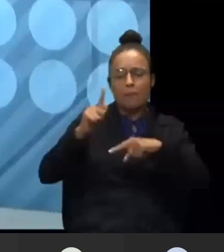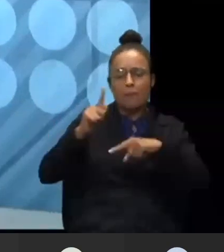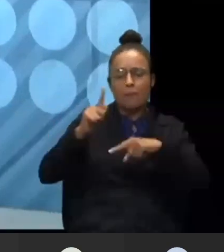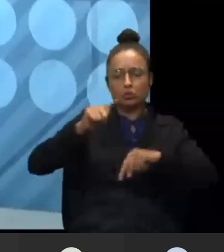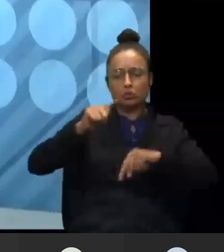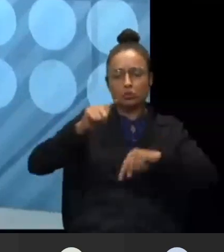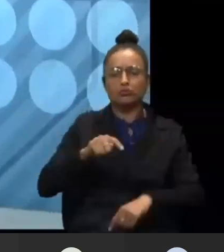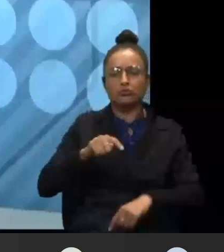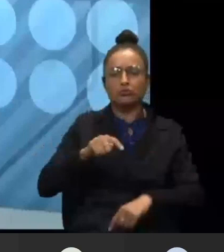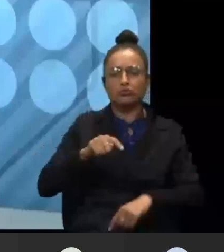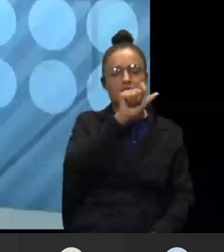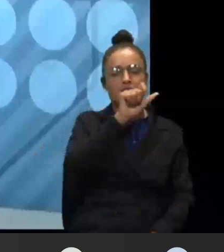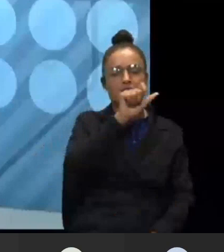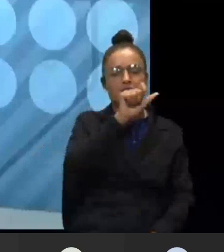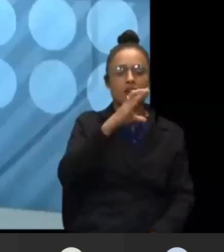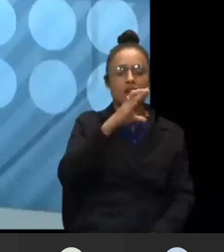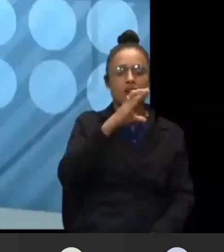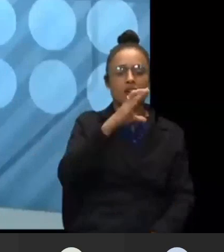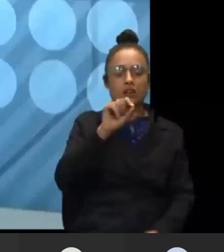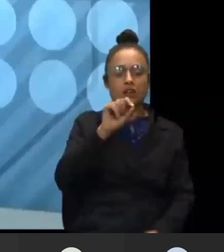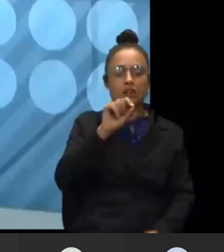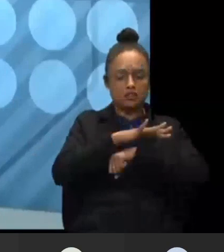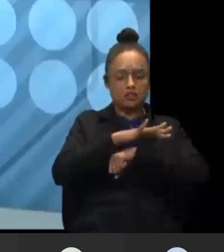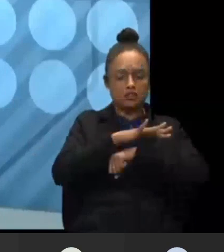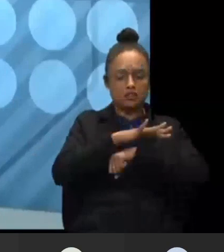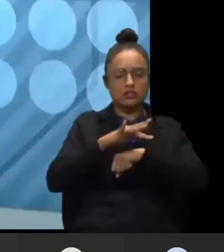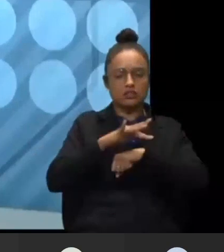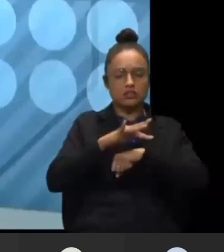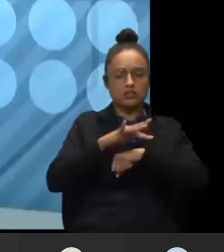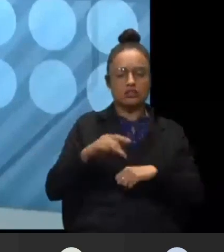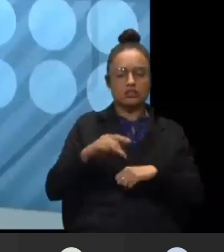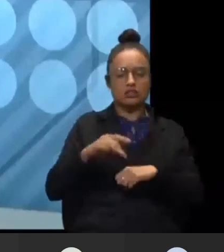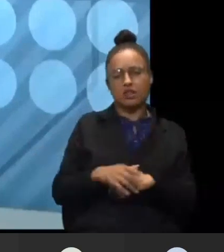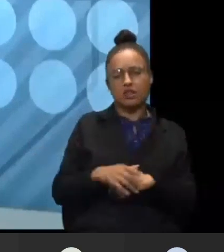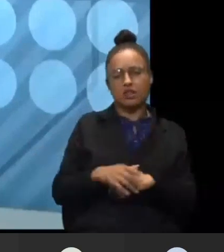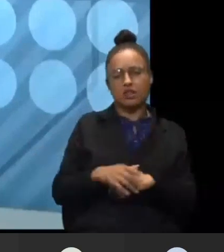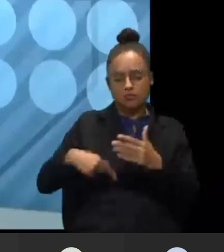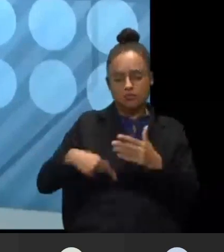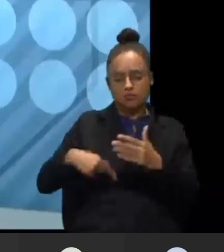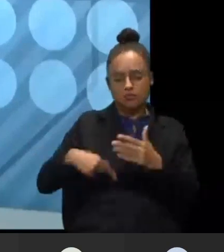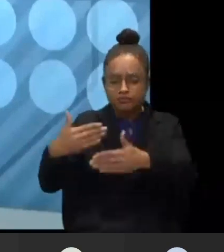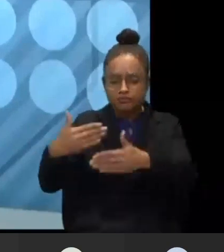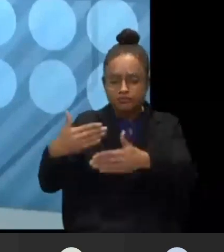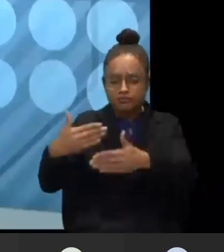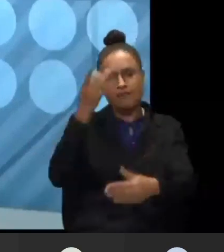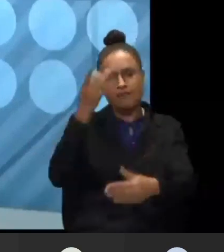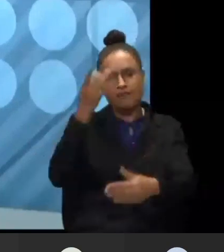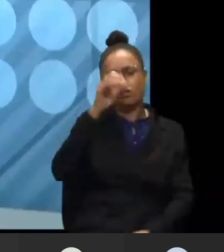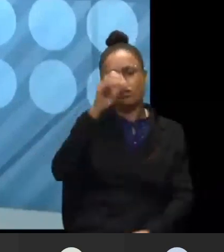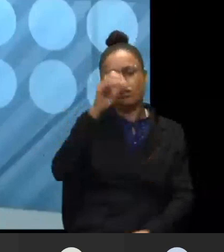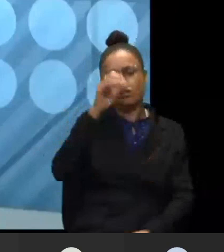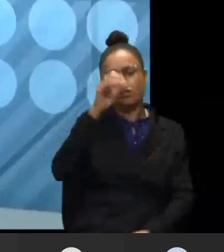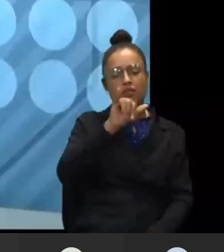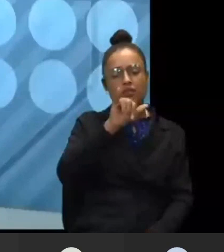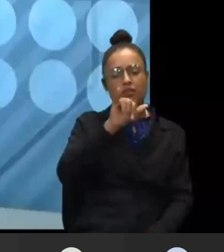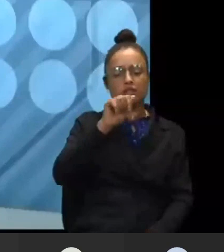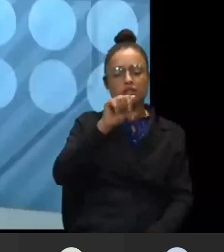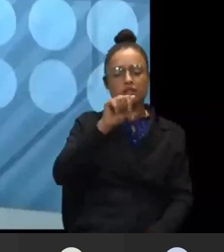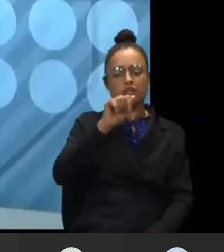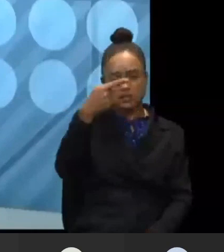O ácido graxo livre também, ele também está mais propício ao processo de oxidação, o processo